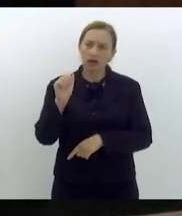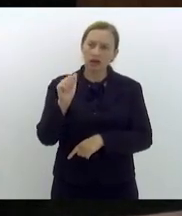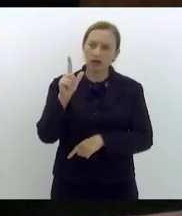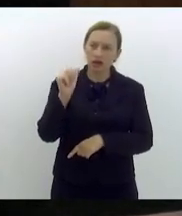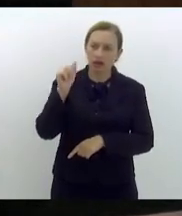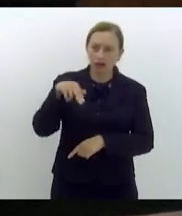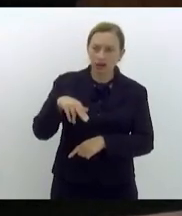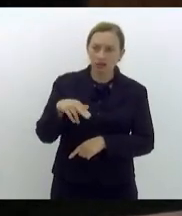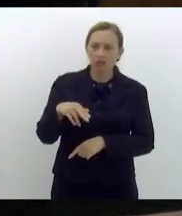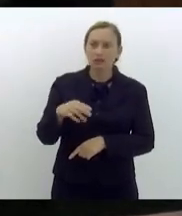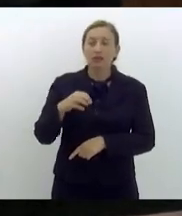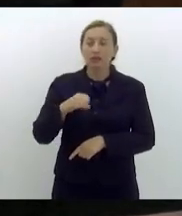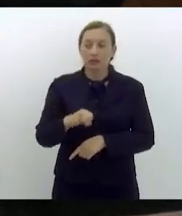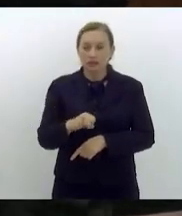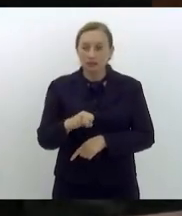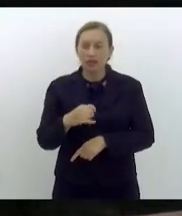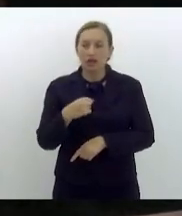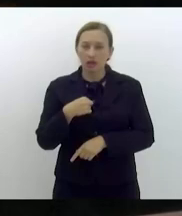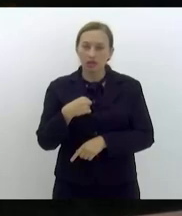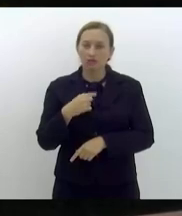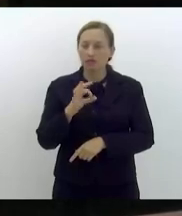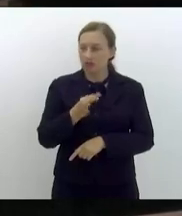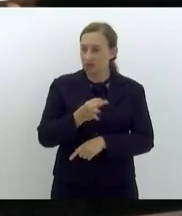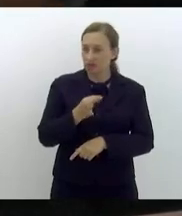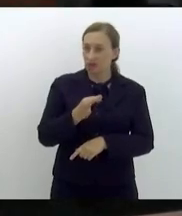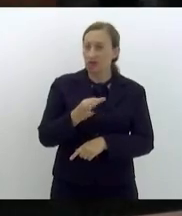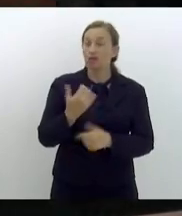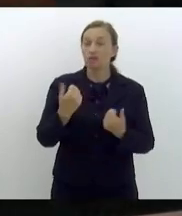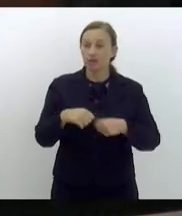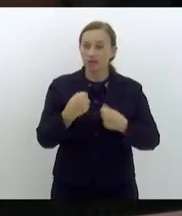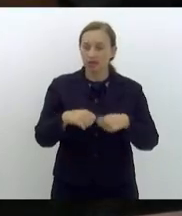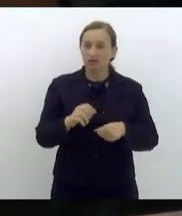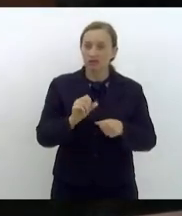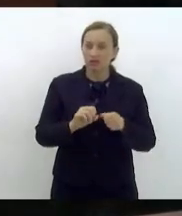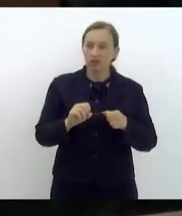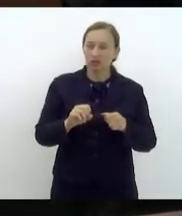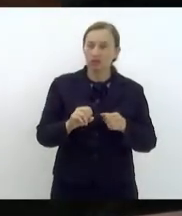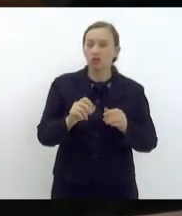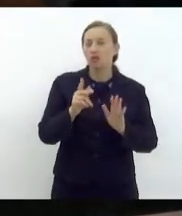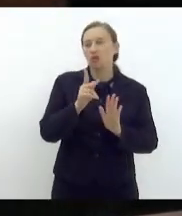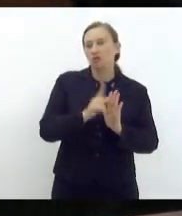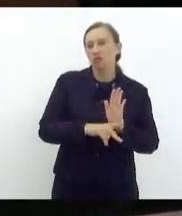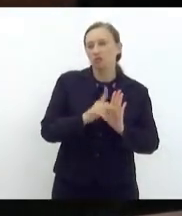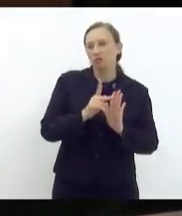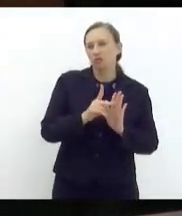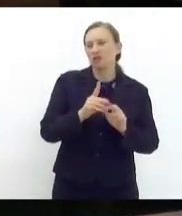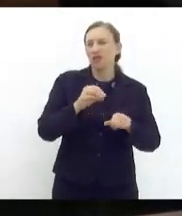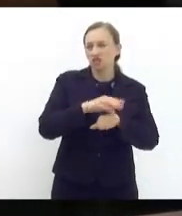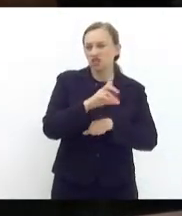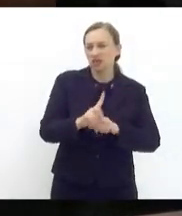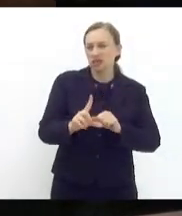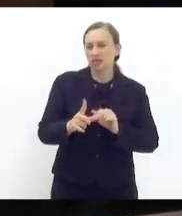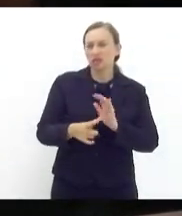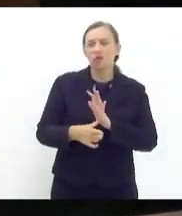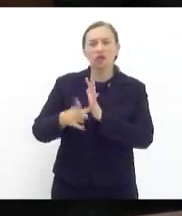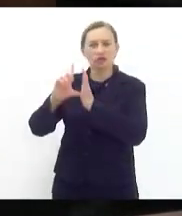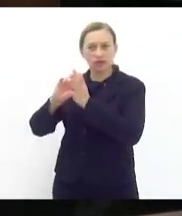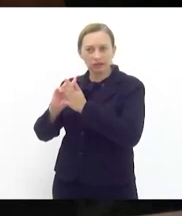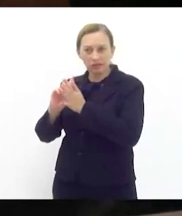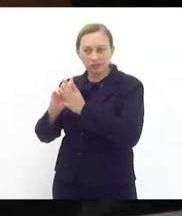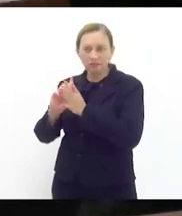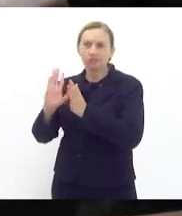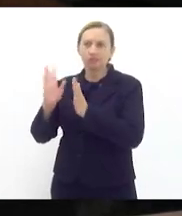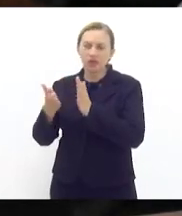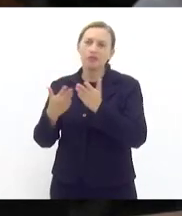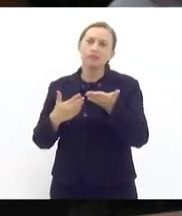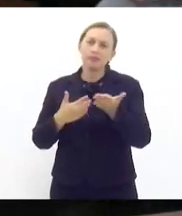se eu não tiver certa o que teria que fazer no projeto na indicação anterior que salvo o melhor juízo já